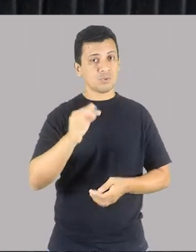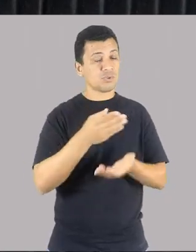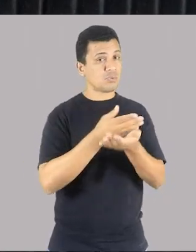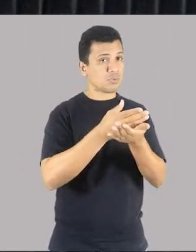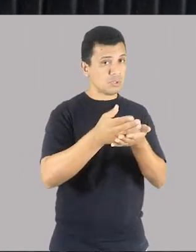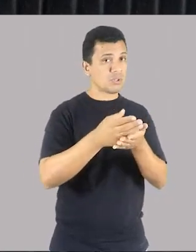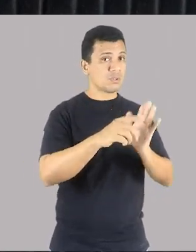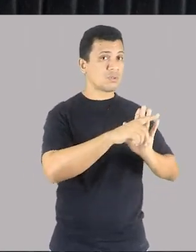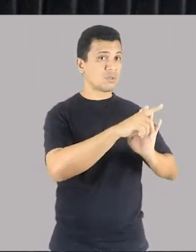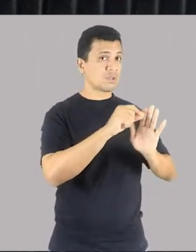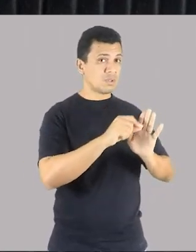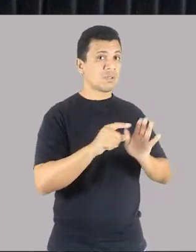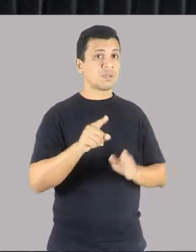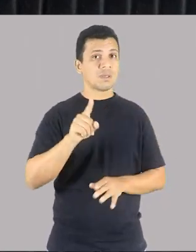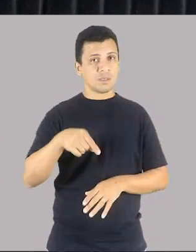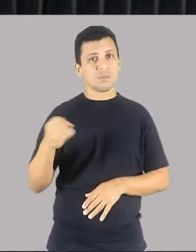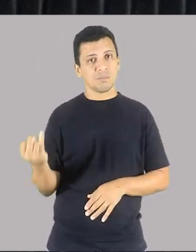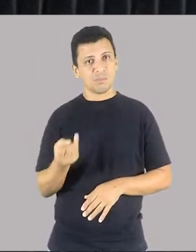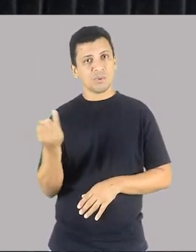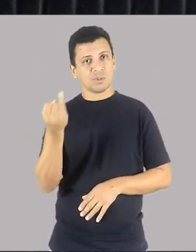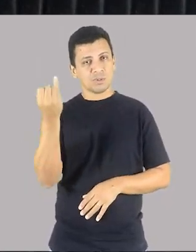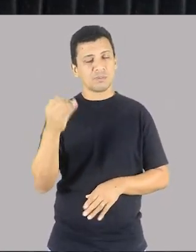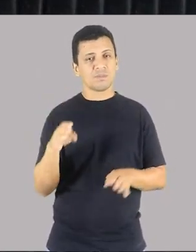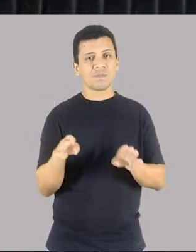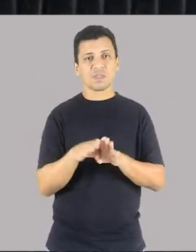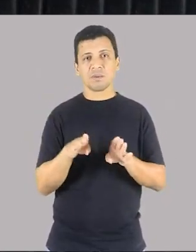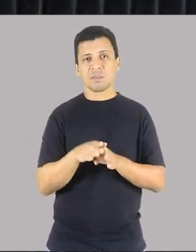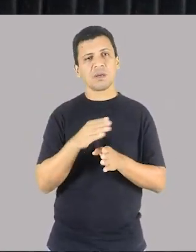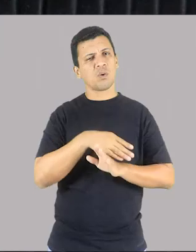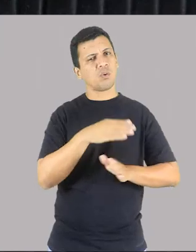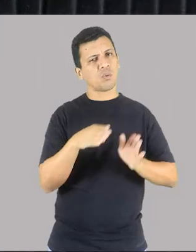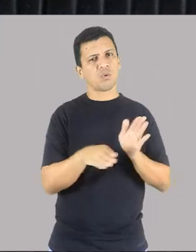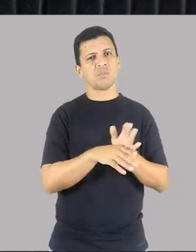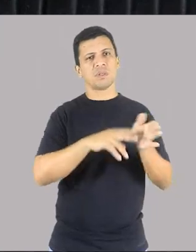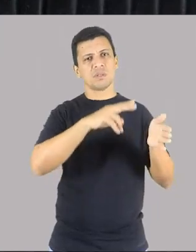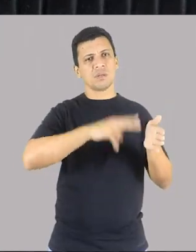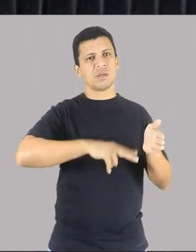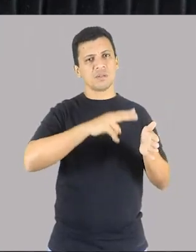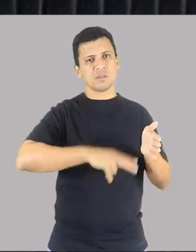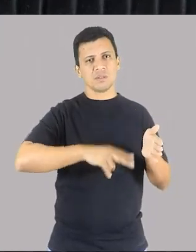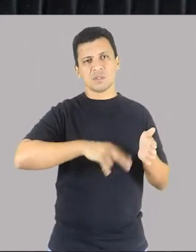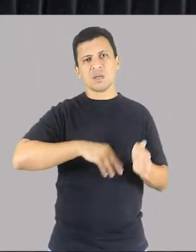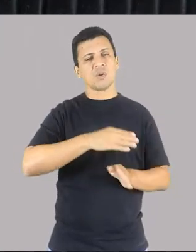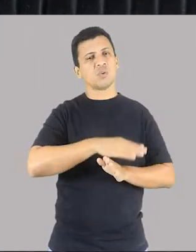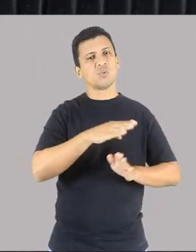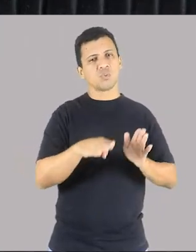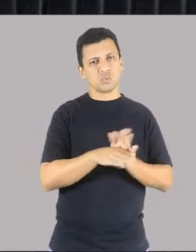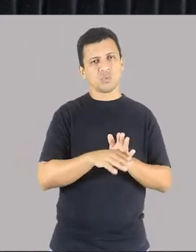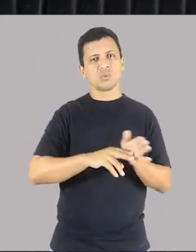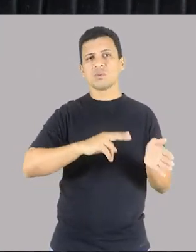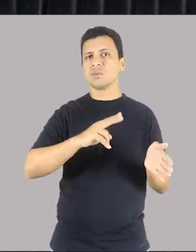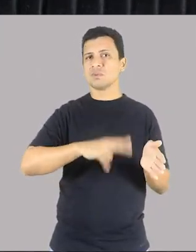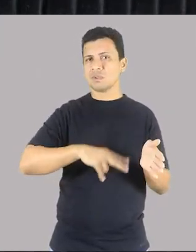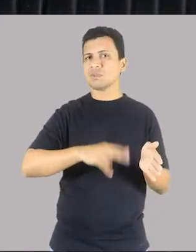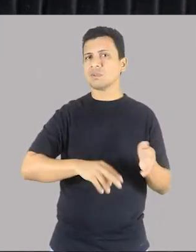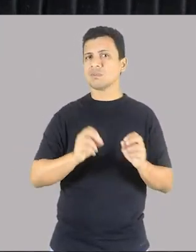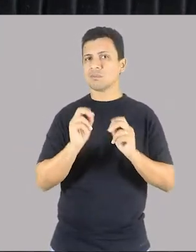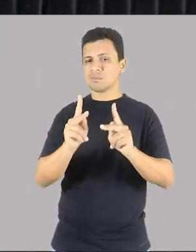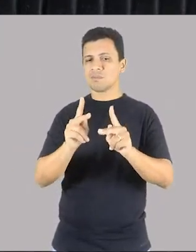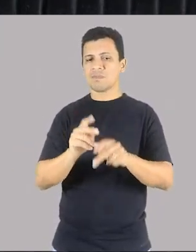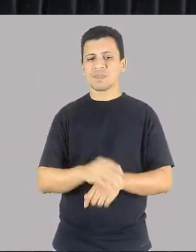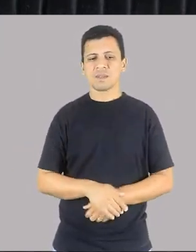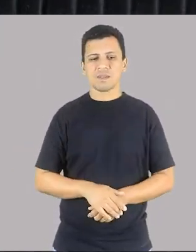Porque ele cai muito em provas de maneira literal. Portanto, não só aqui o caput, não só a cabeça, como eu já expliquei